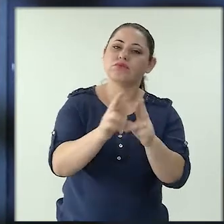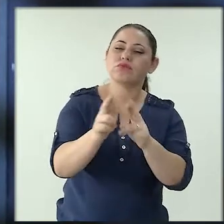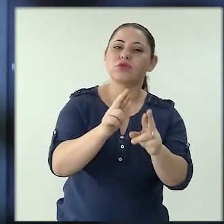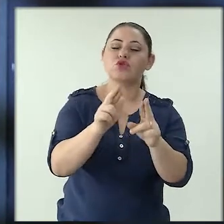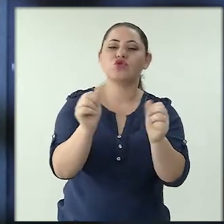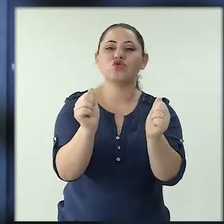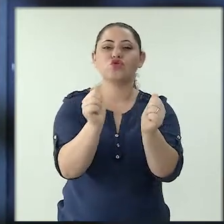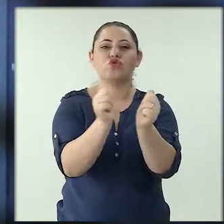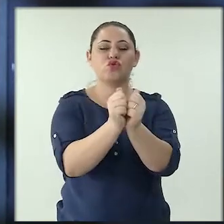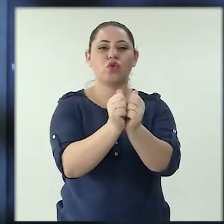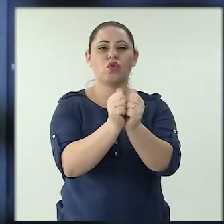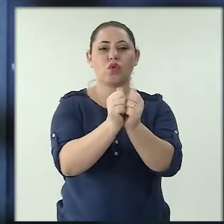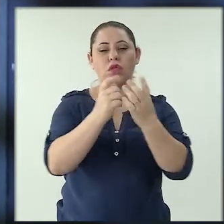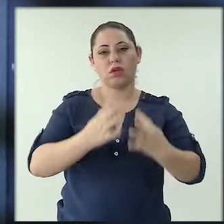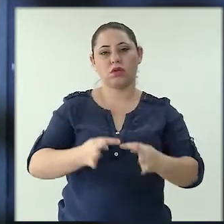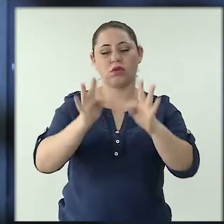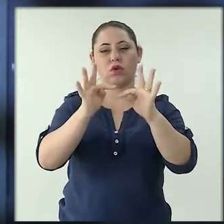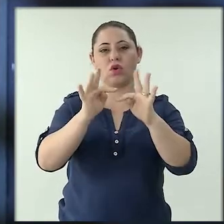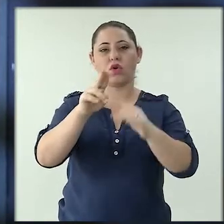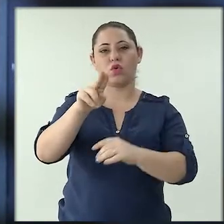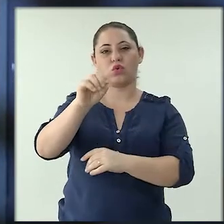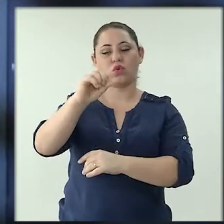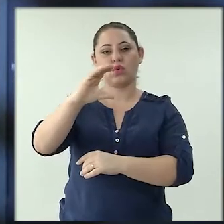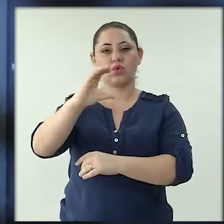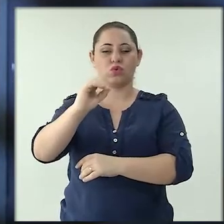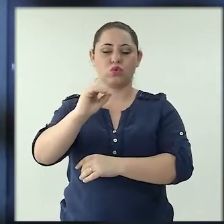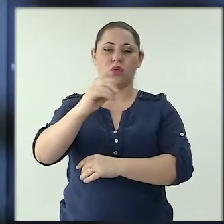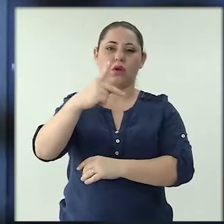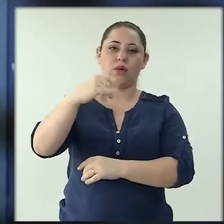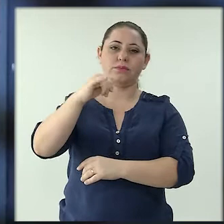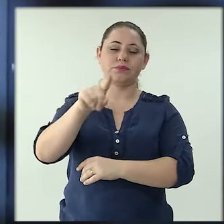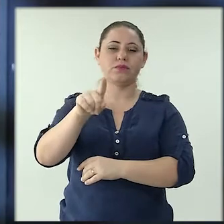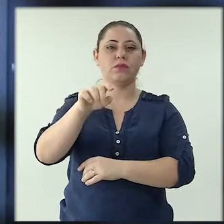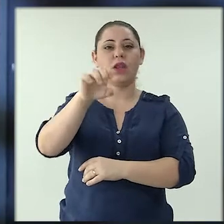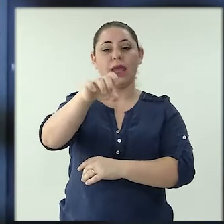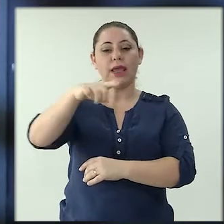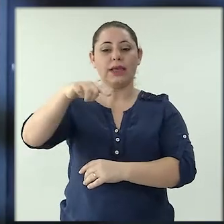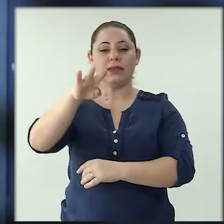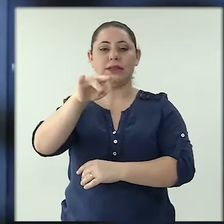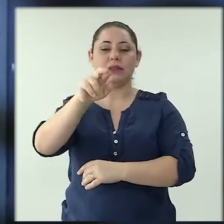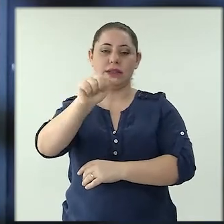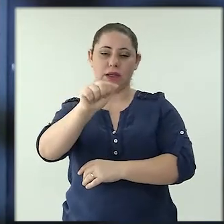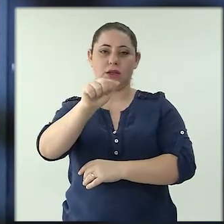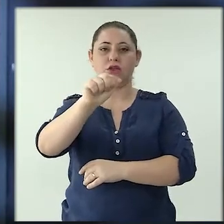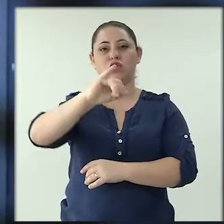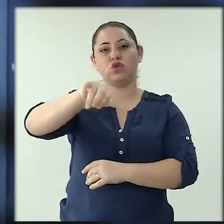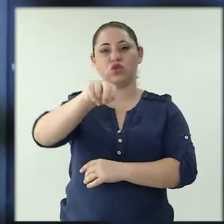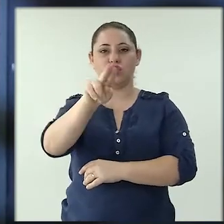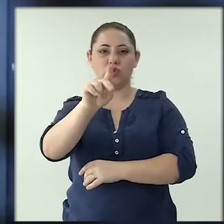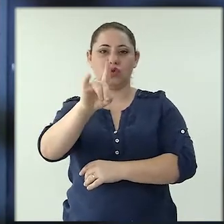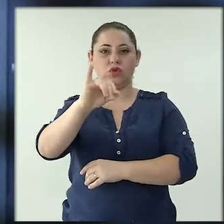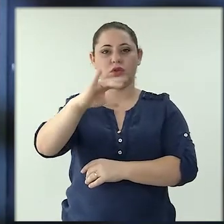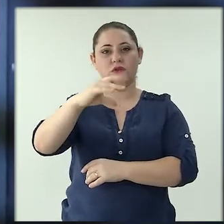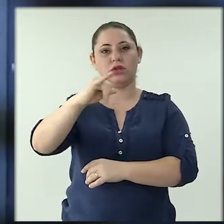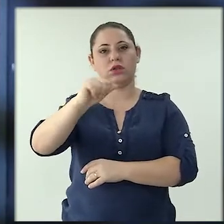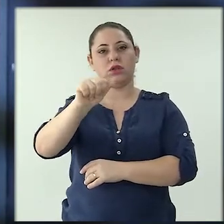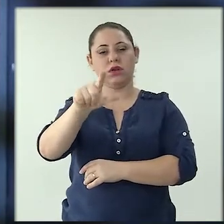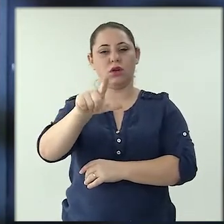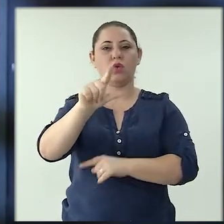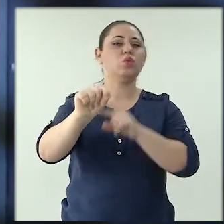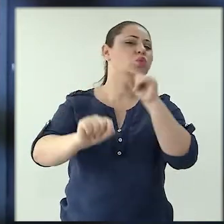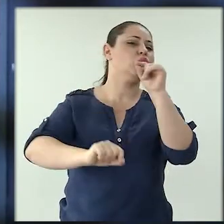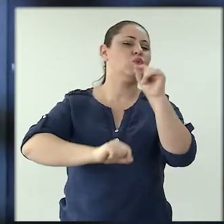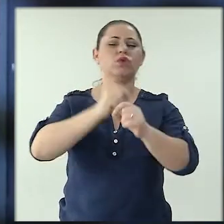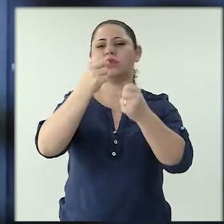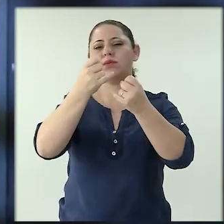novas tecnologias, que é o uso capião extrajudicial, como você acompanhou aí na introdução da Areta Muritiba. Quem vai